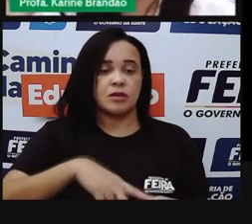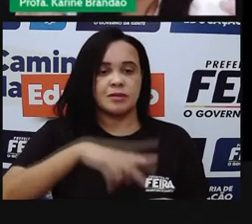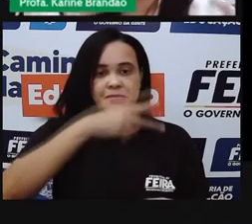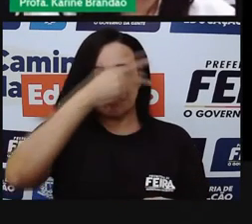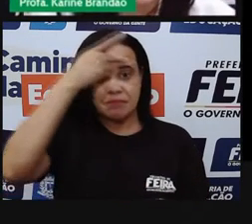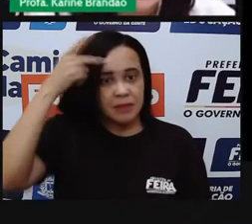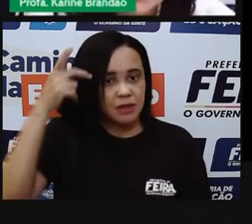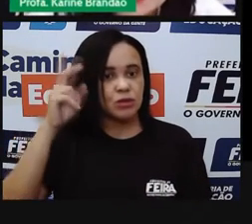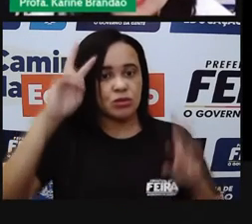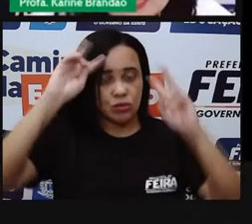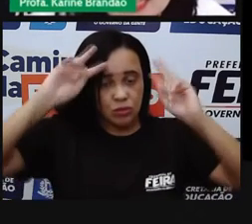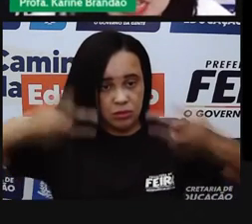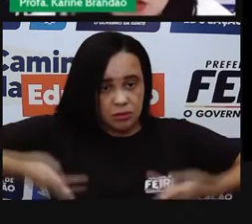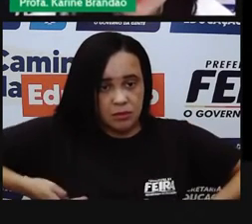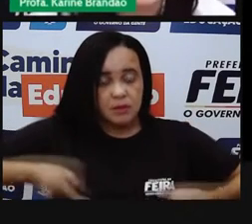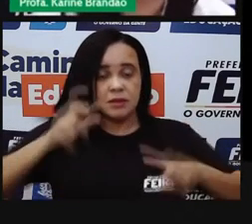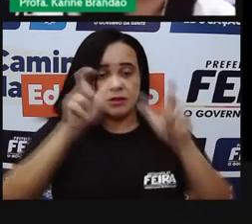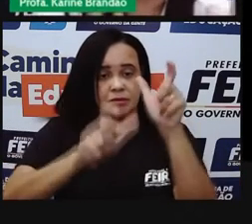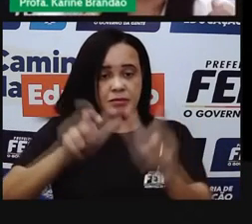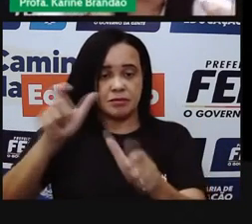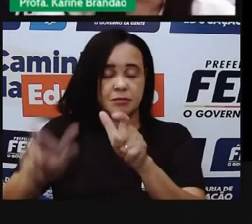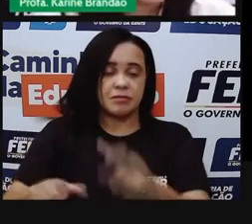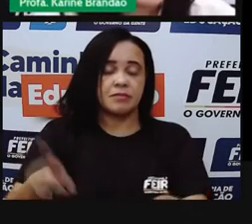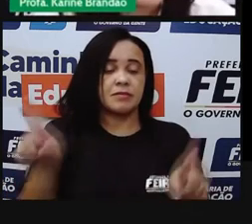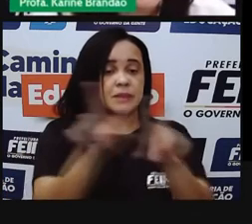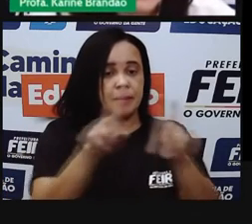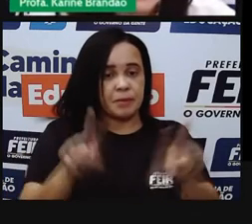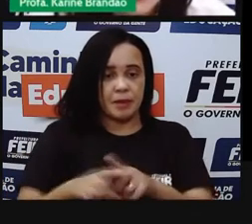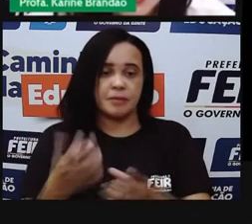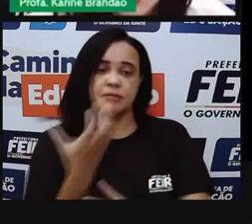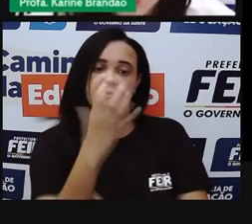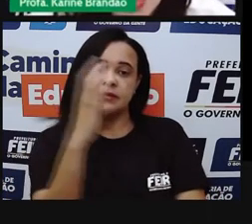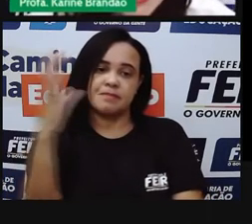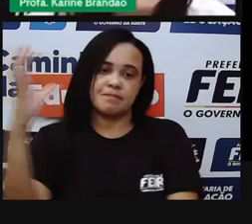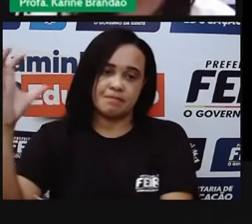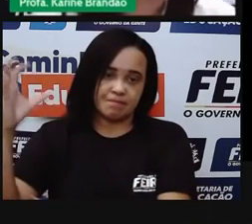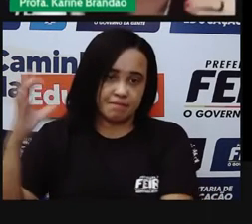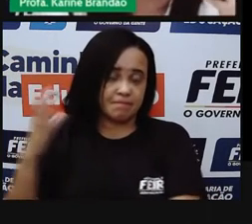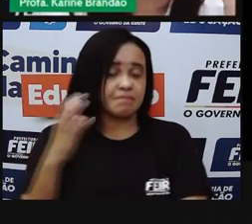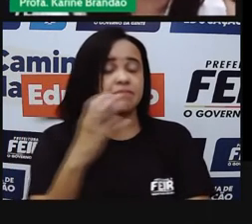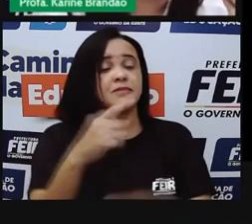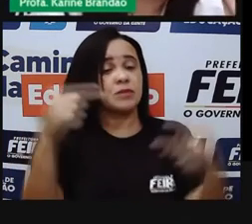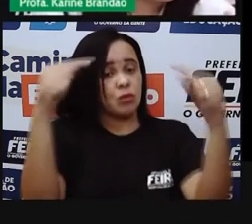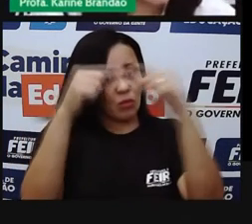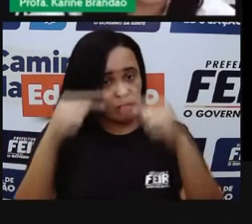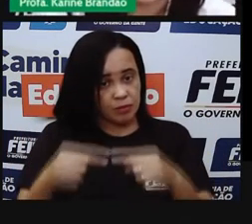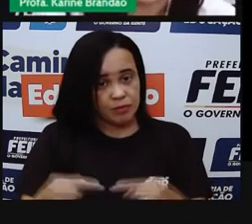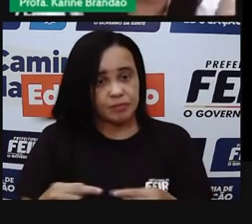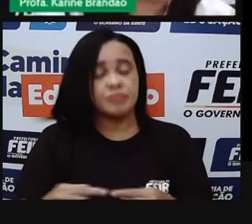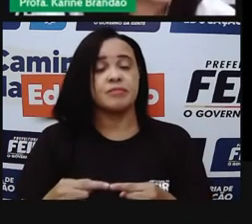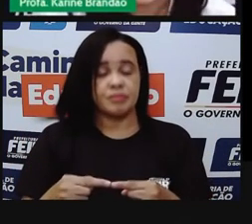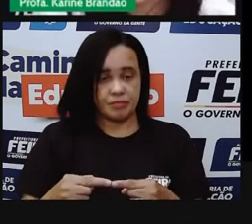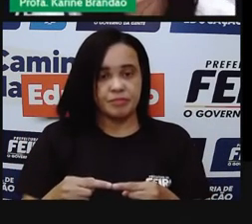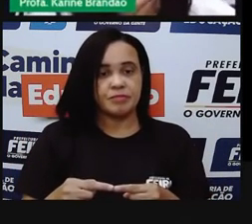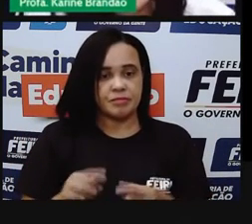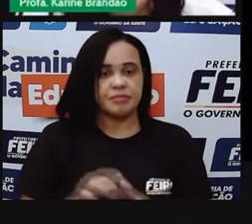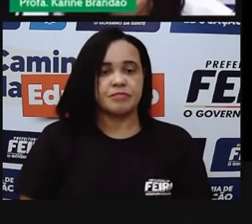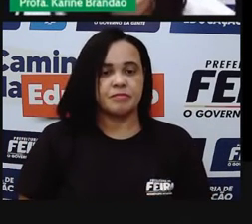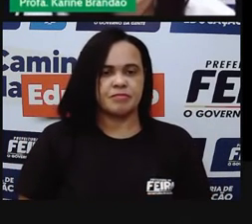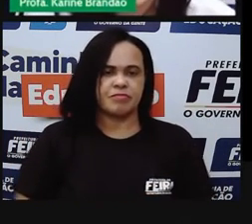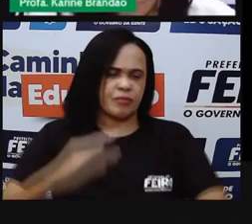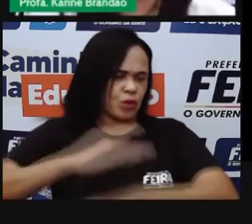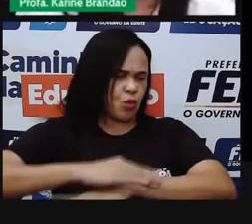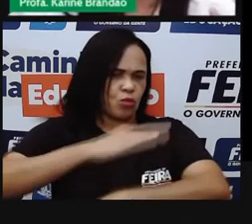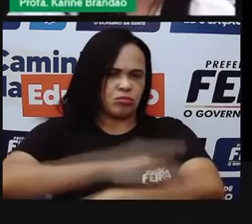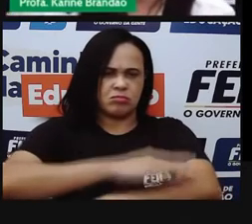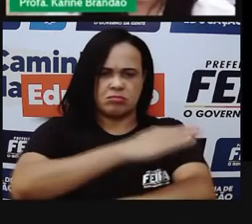quando tem o processo de polinização, as plantas também fazem reprodução sexuada, o gafanhoto, o